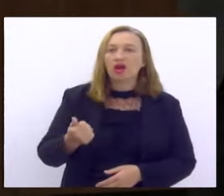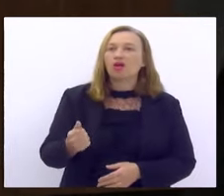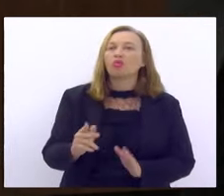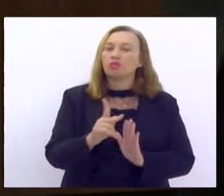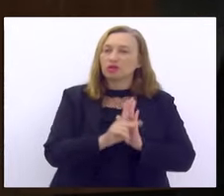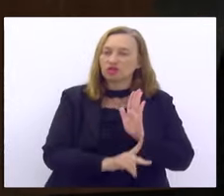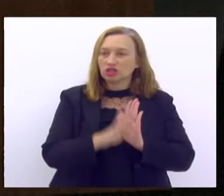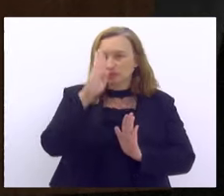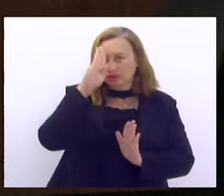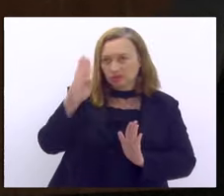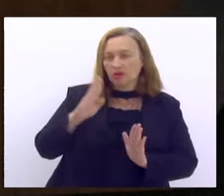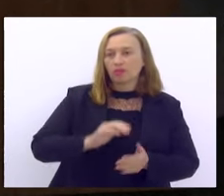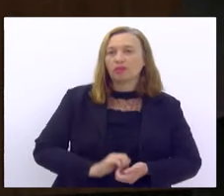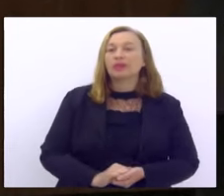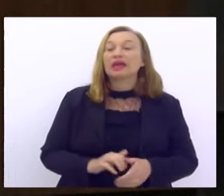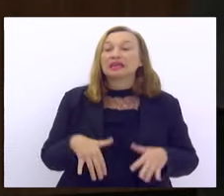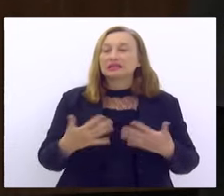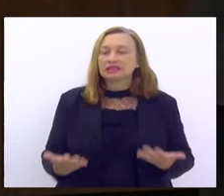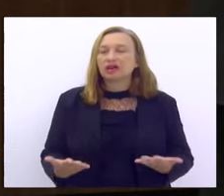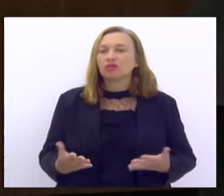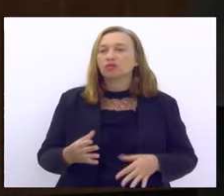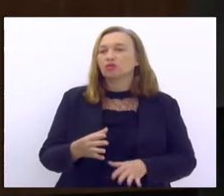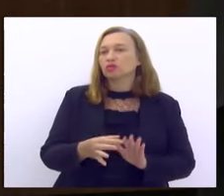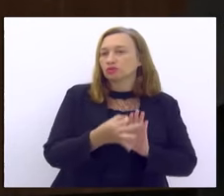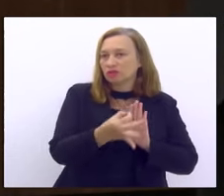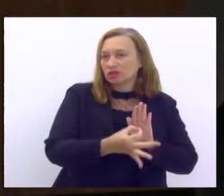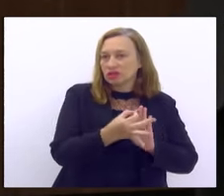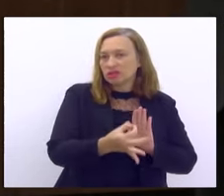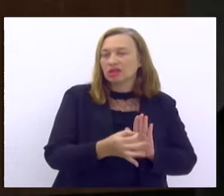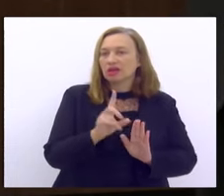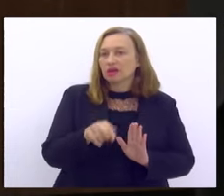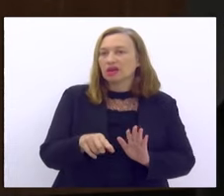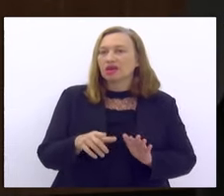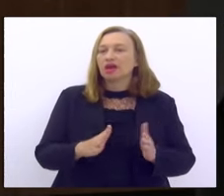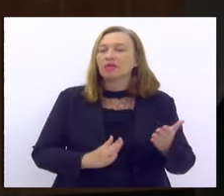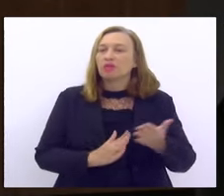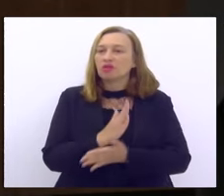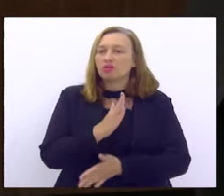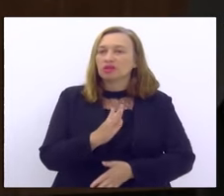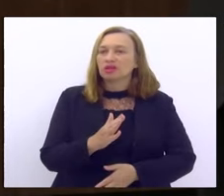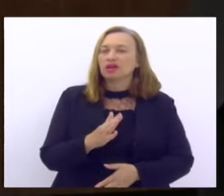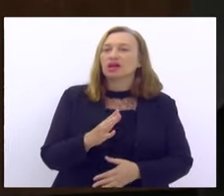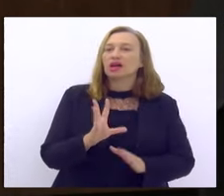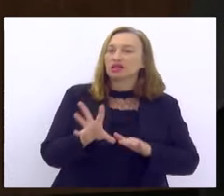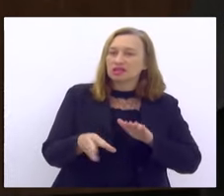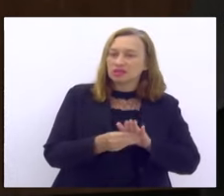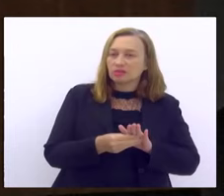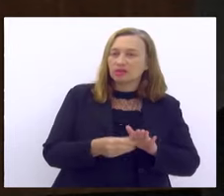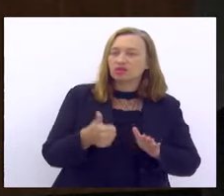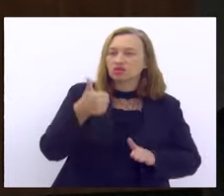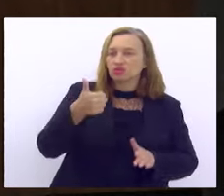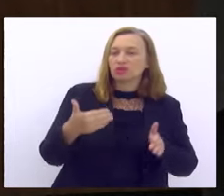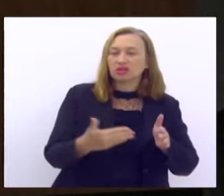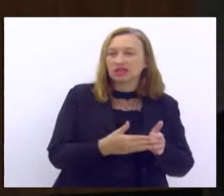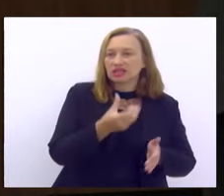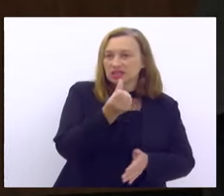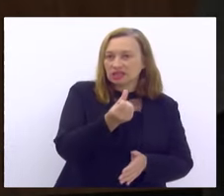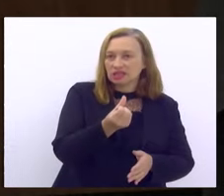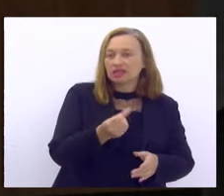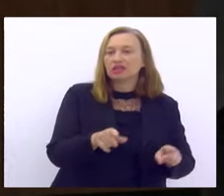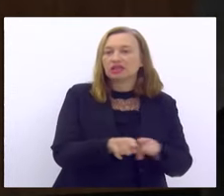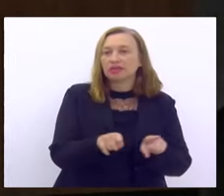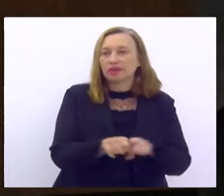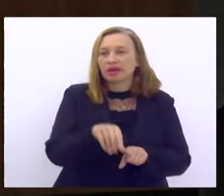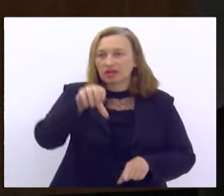de fundamental. Então, o nosso parecer é favorável às emendas de 1 a 6 e à emenda